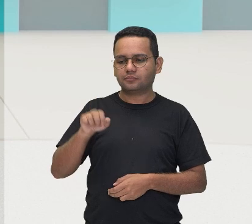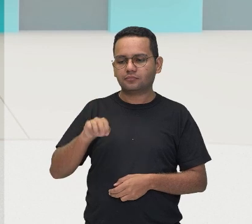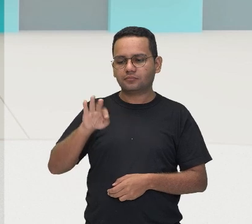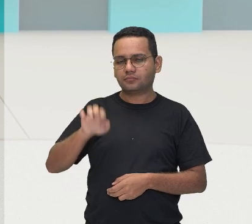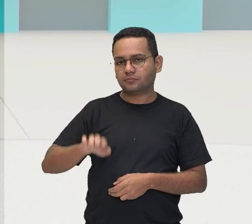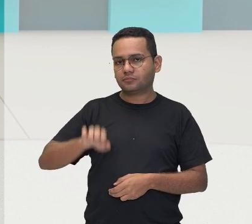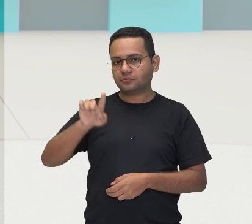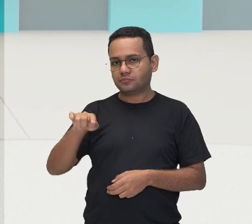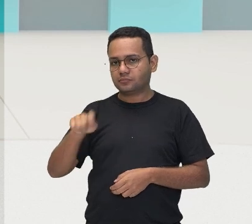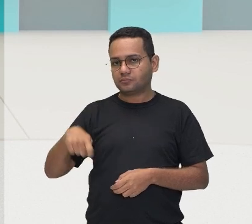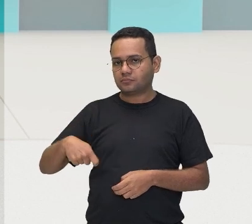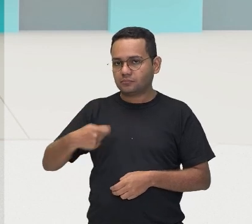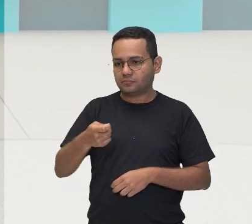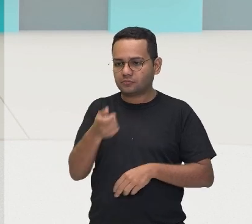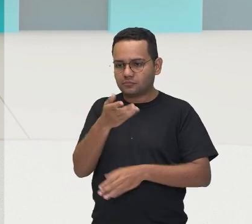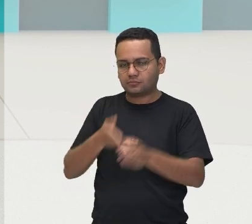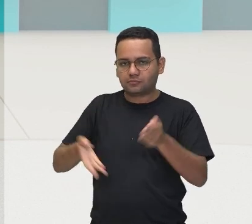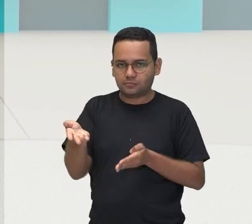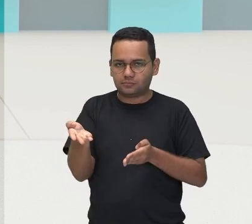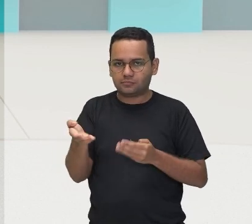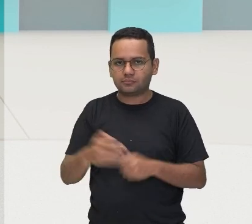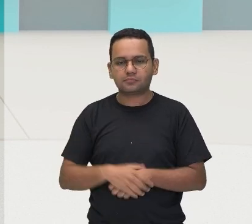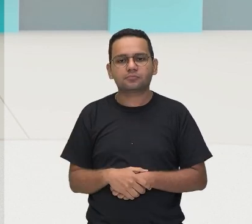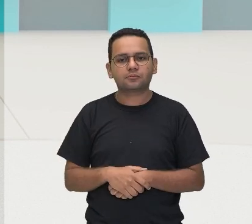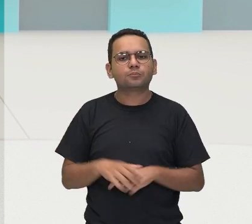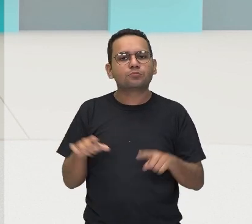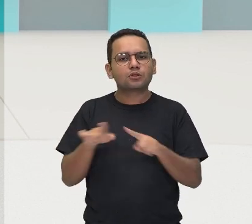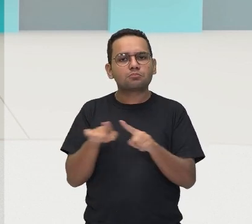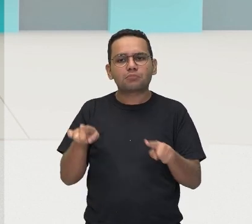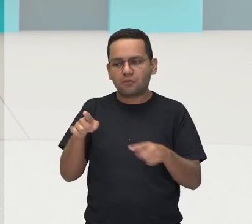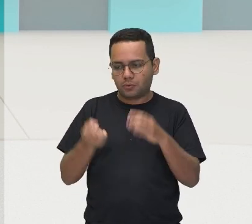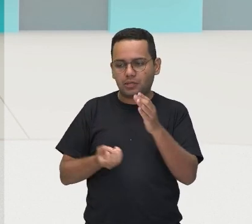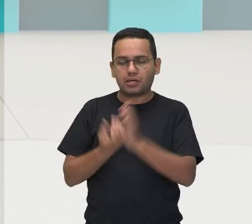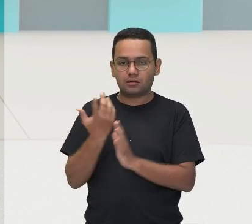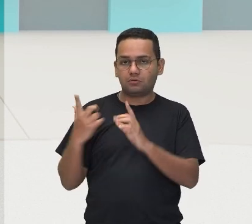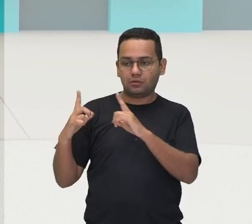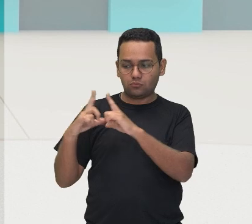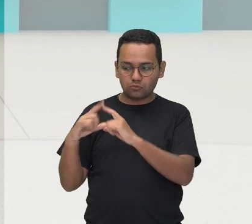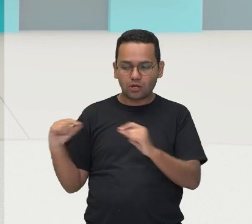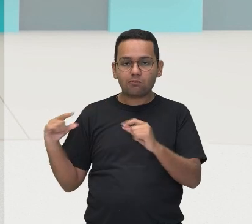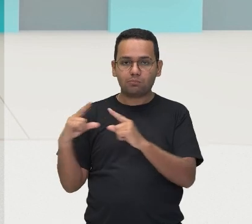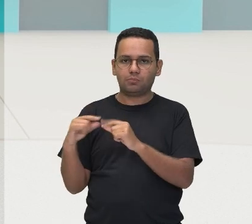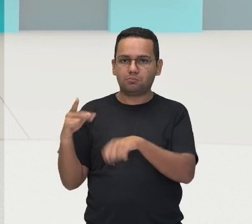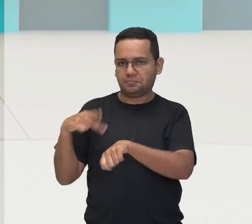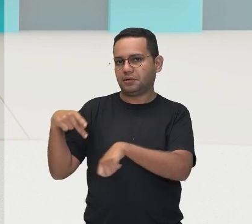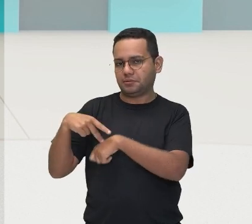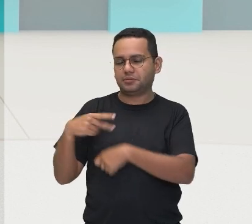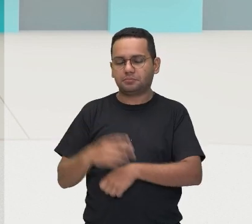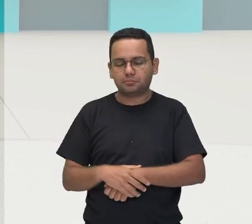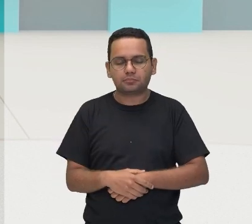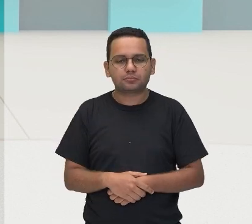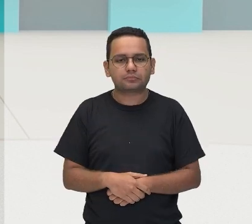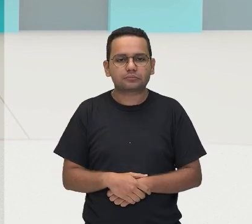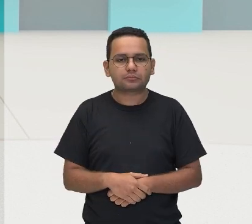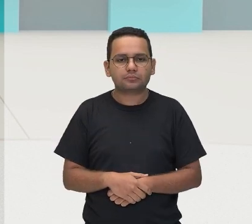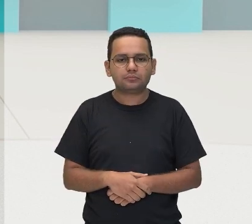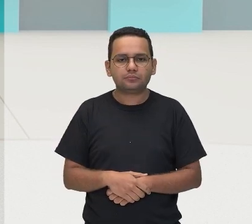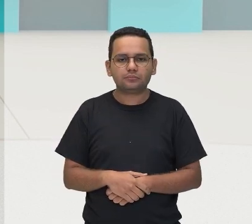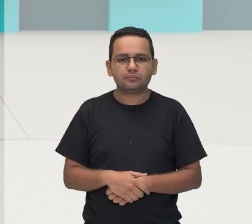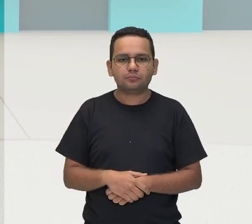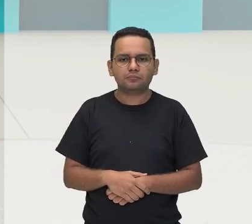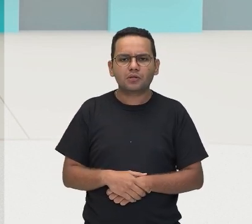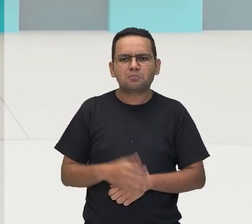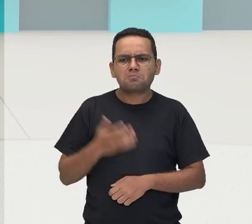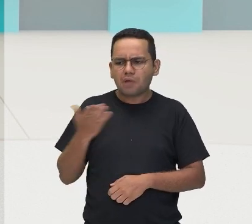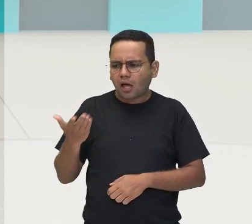o karatê. O karatê que também teve origem ali no Japão, né? Ele vai objetivar, ou seja,